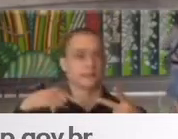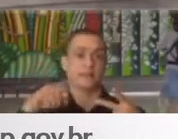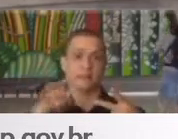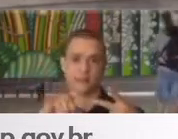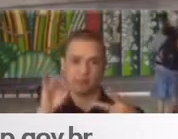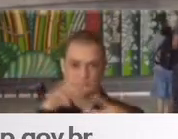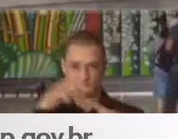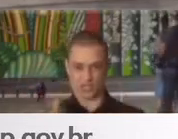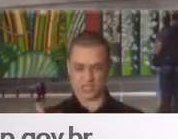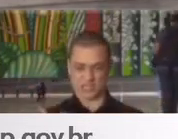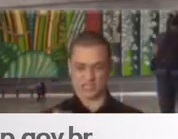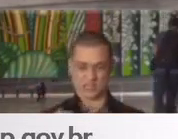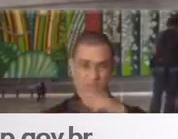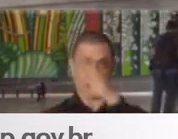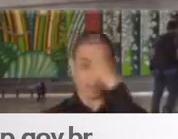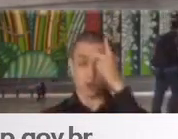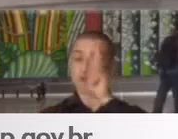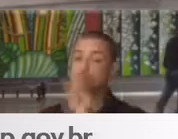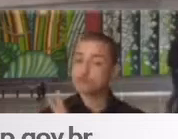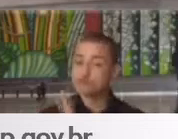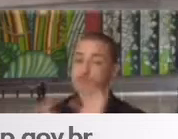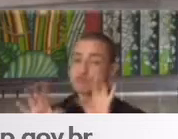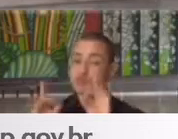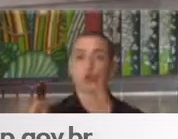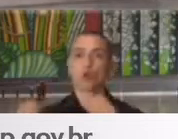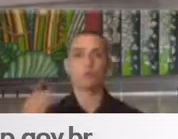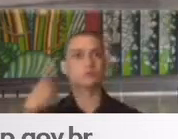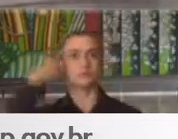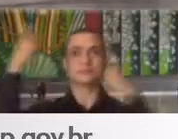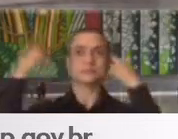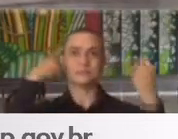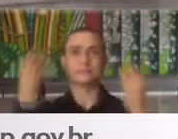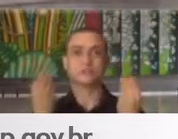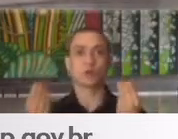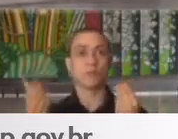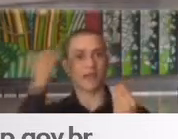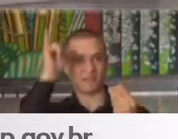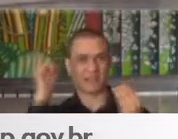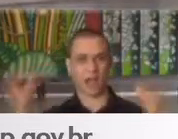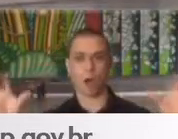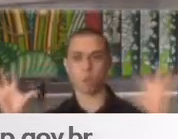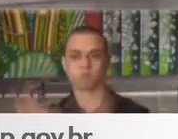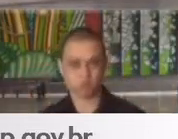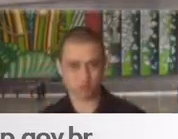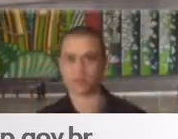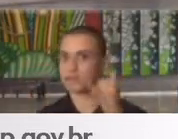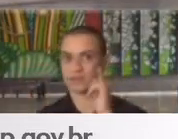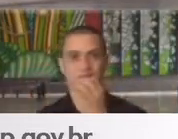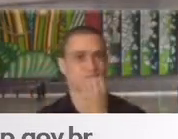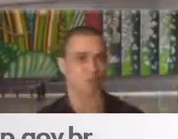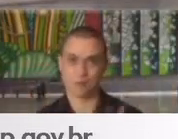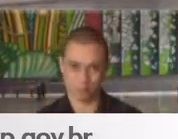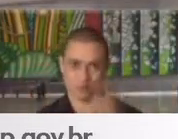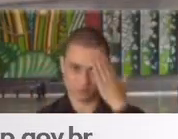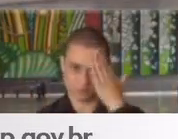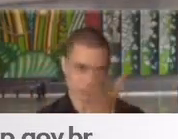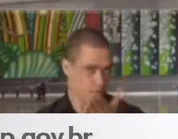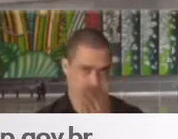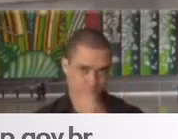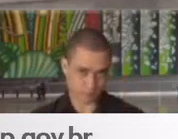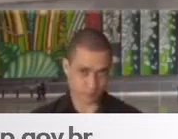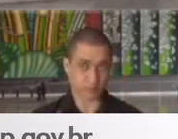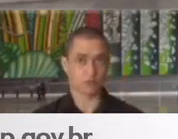dizer, inclusive com soluções criativas, tipo drive-thru, quer dizer, o idoso vai de carro e é